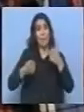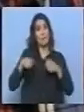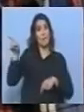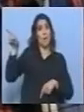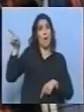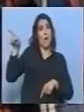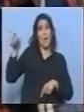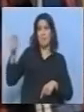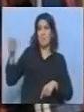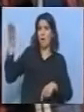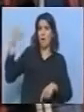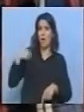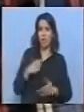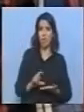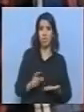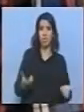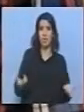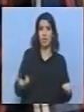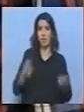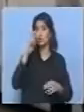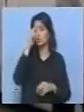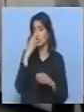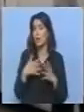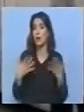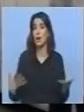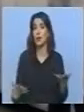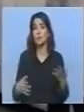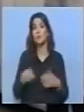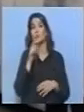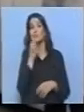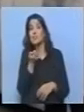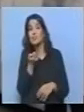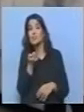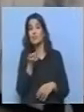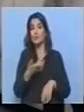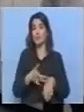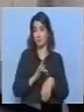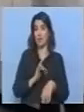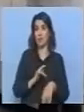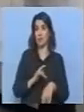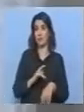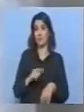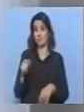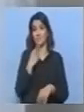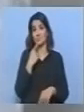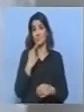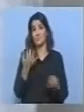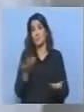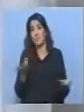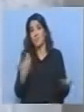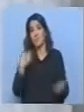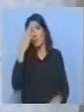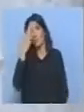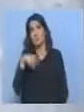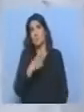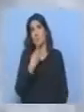portanto, é um esforço enorme, não é? Significa isto que talvez se houvesse um bocadinho mais sensibilidade e se percebesse, enfim, eu acho que